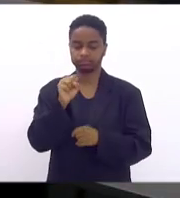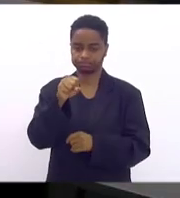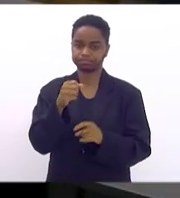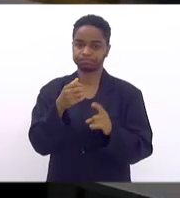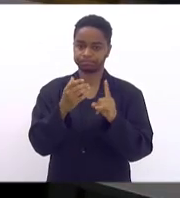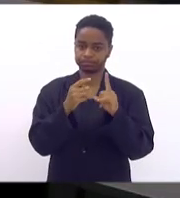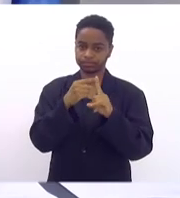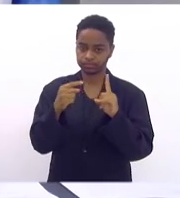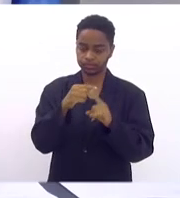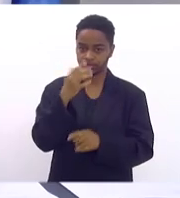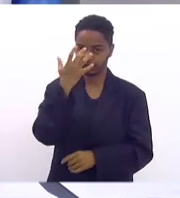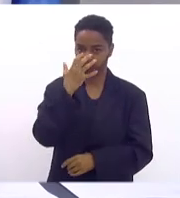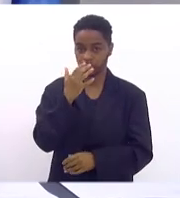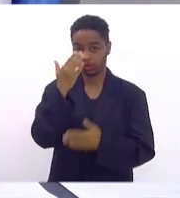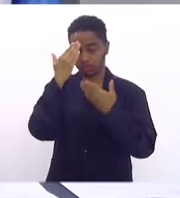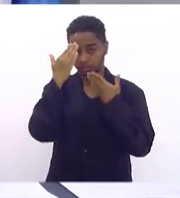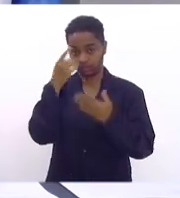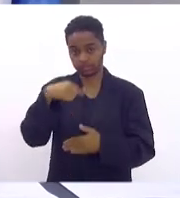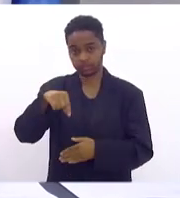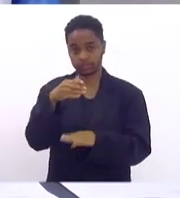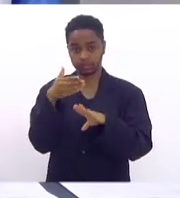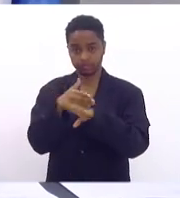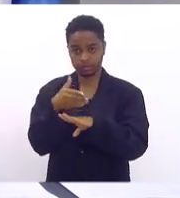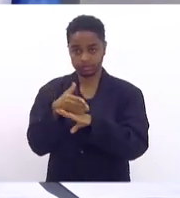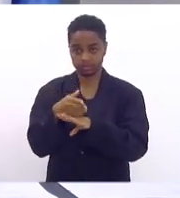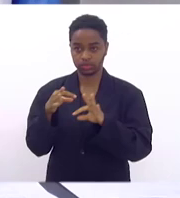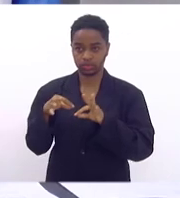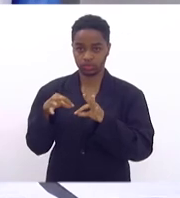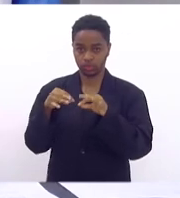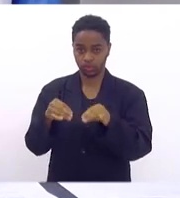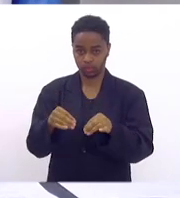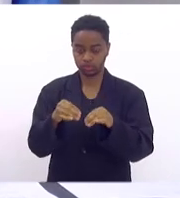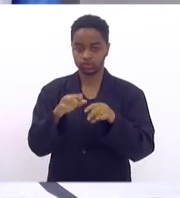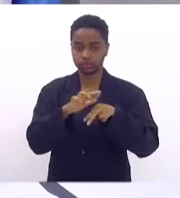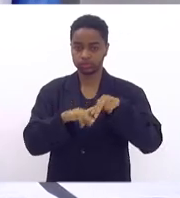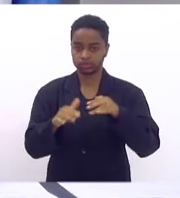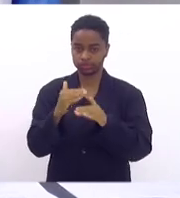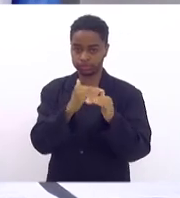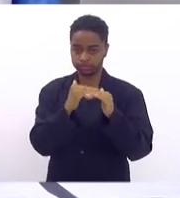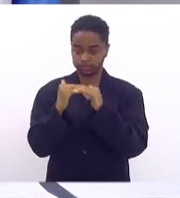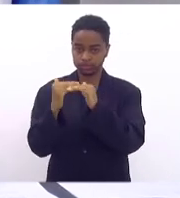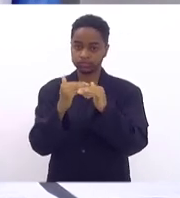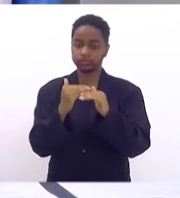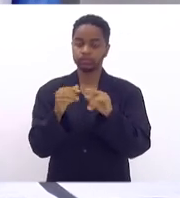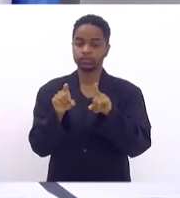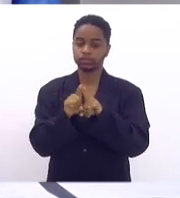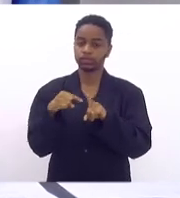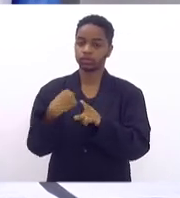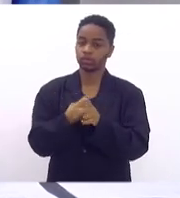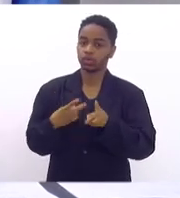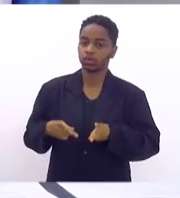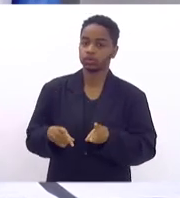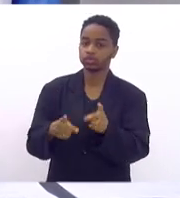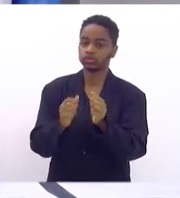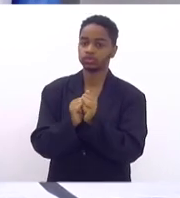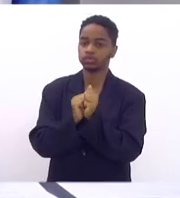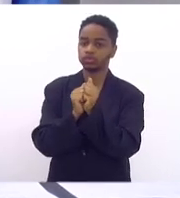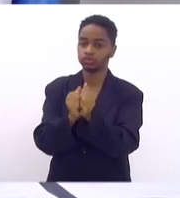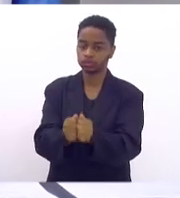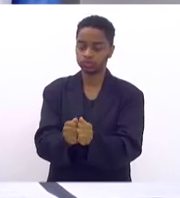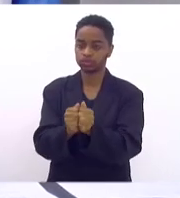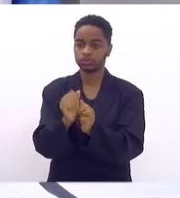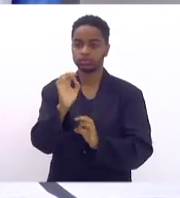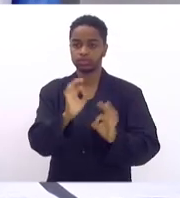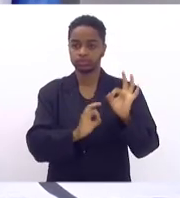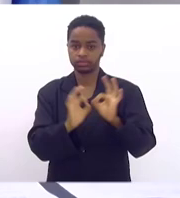fevereiro. Muito obrigada a participação de todos, todas e todes. Seguimos juntos aí para o